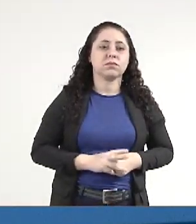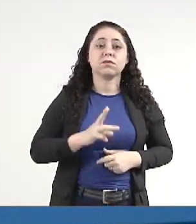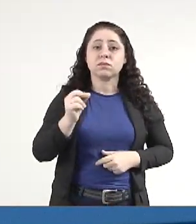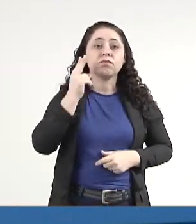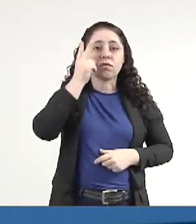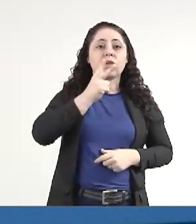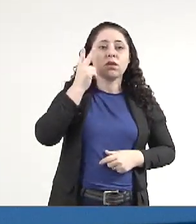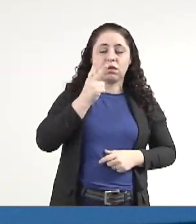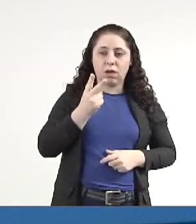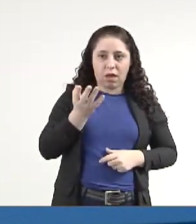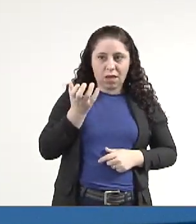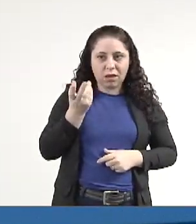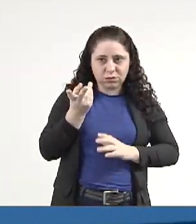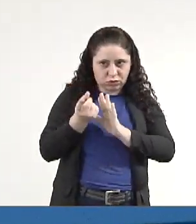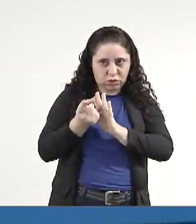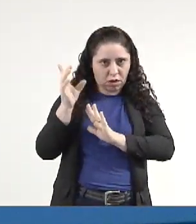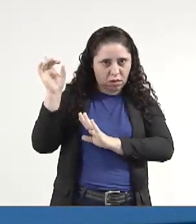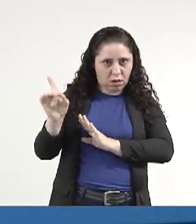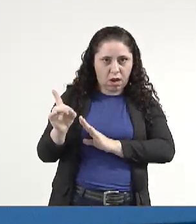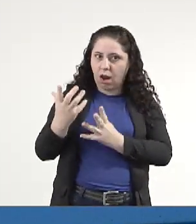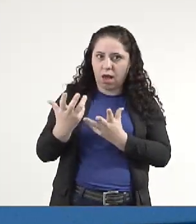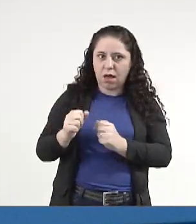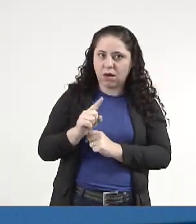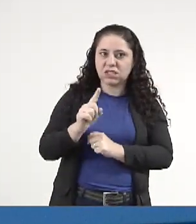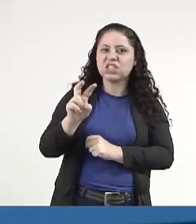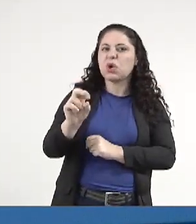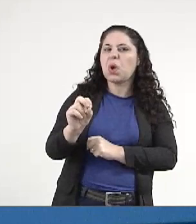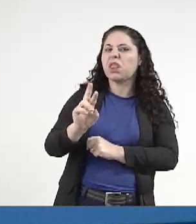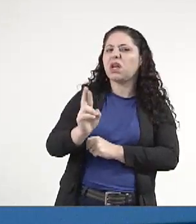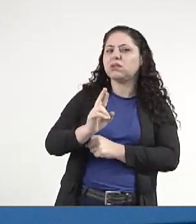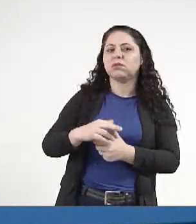vereador te oferecer da direita, não aceite